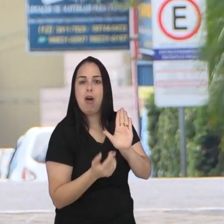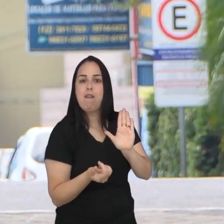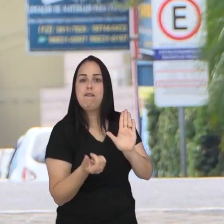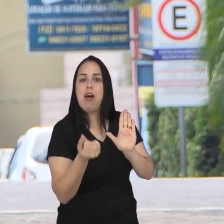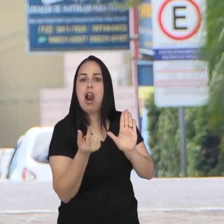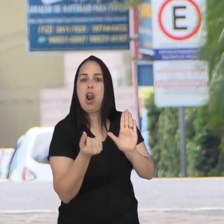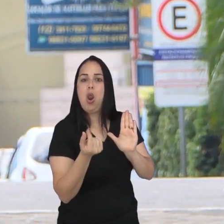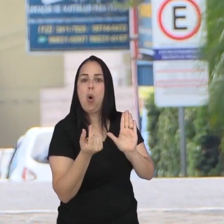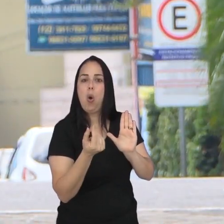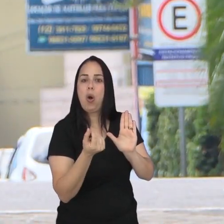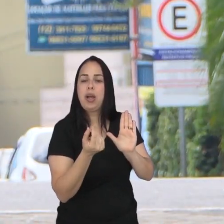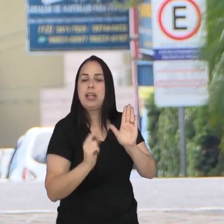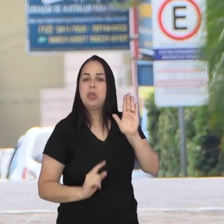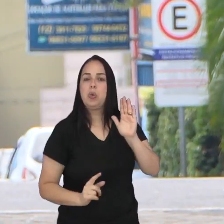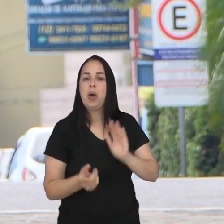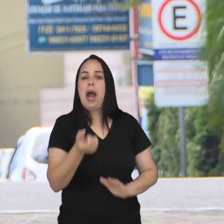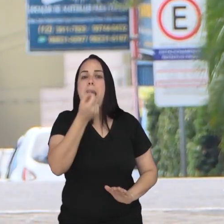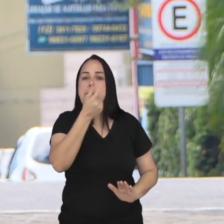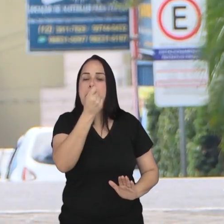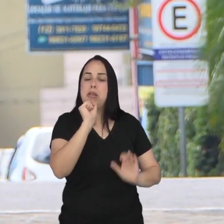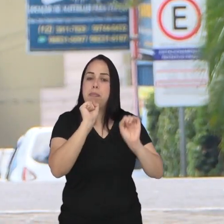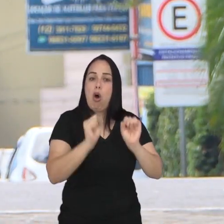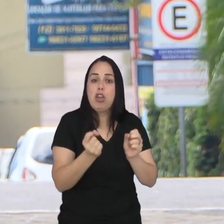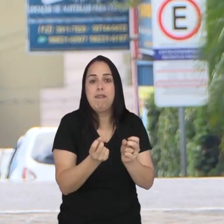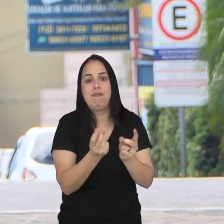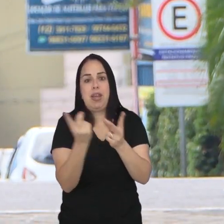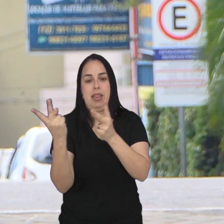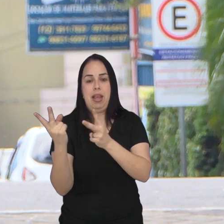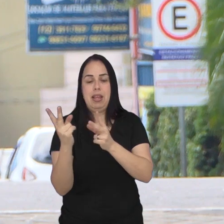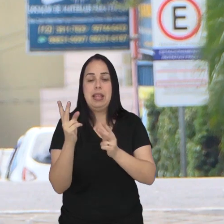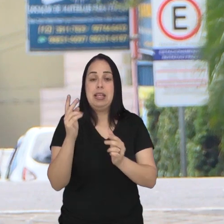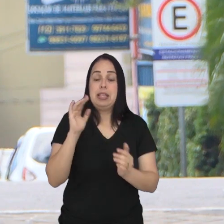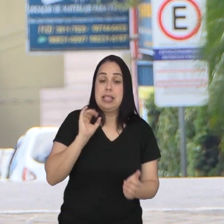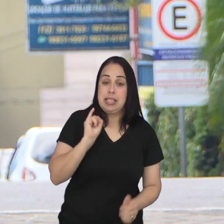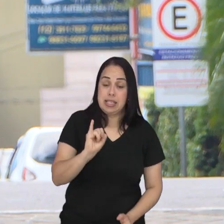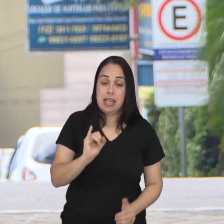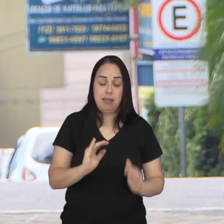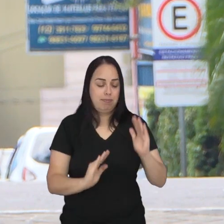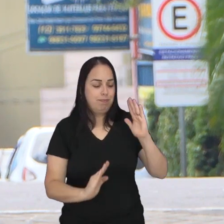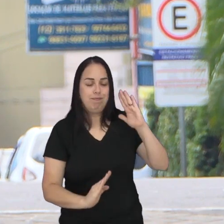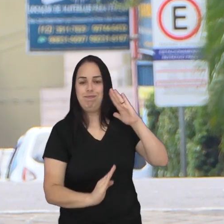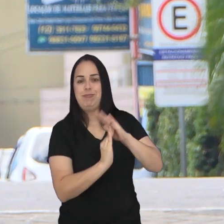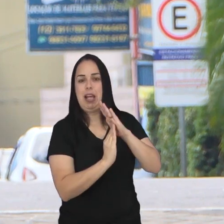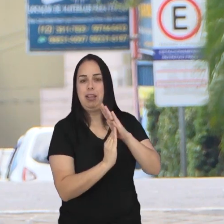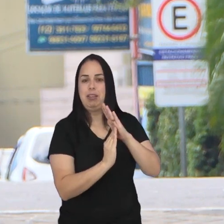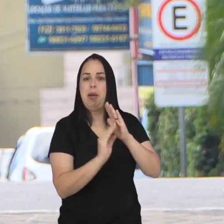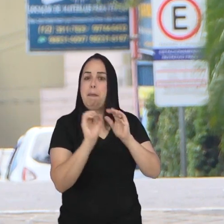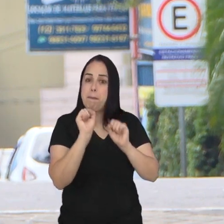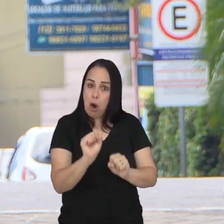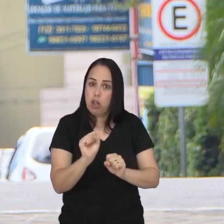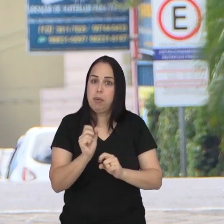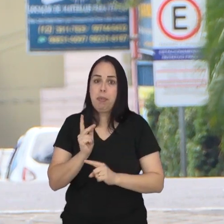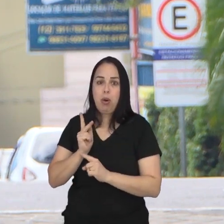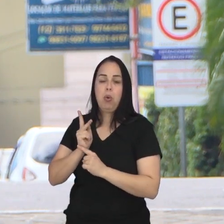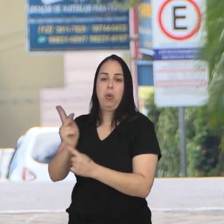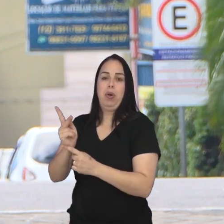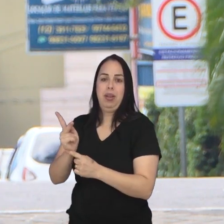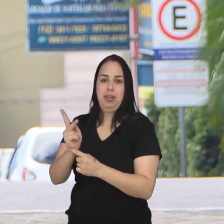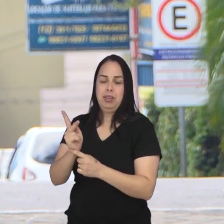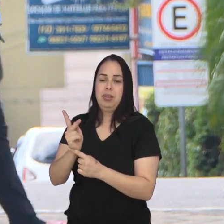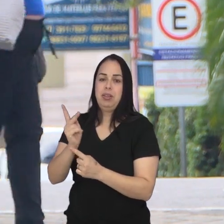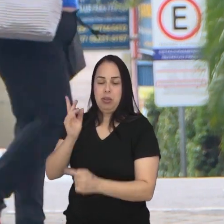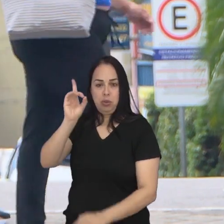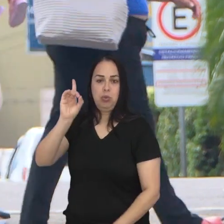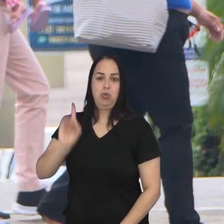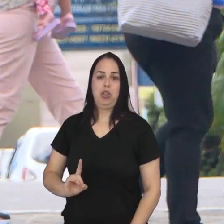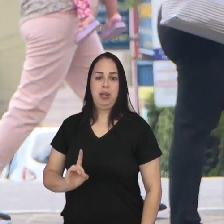com o valor máximo que os medicamentos podem ser vendidos. Caso o preço esteja maior do que o permitido, o consumidor pode